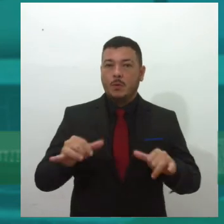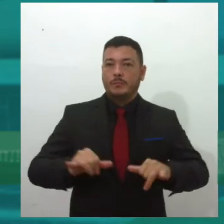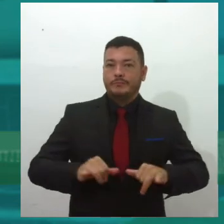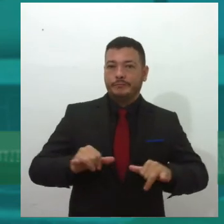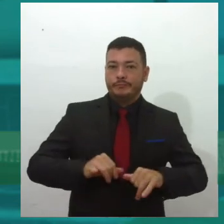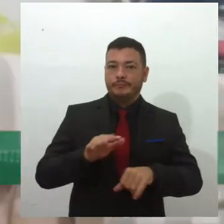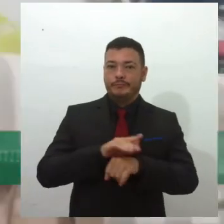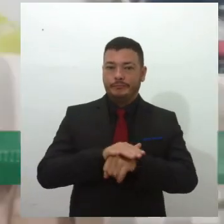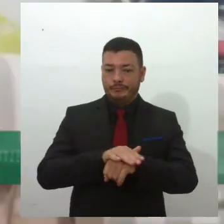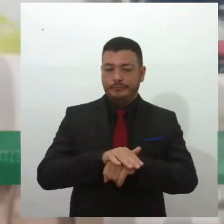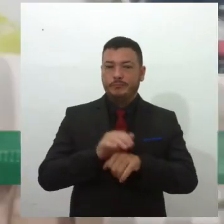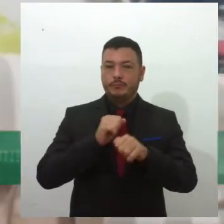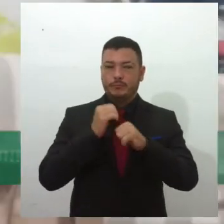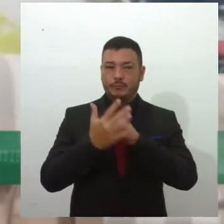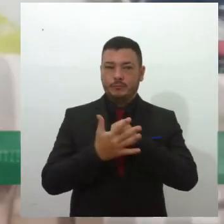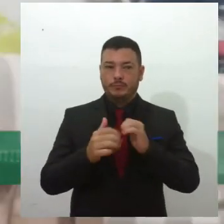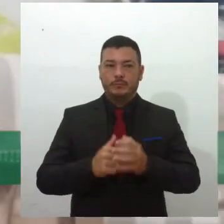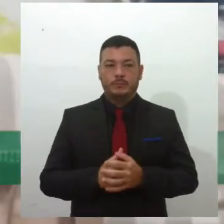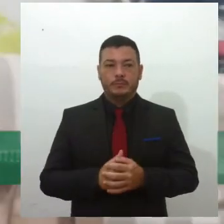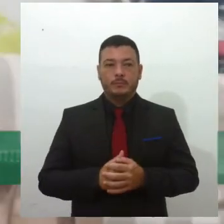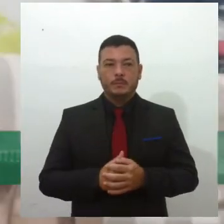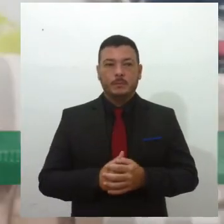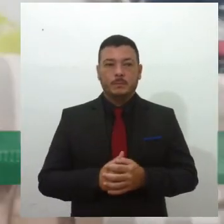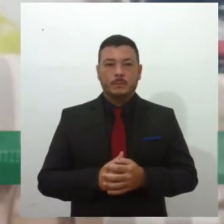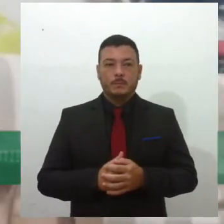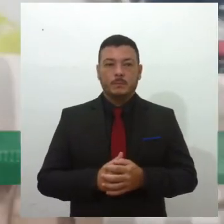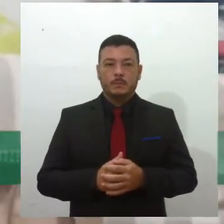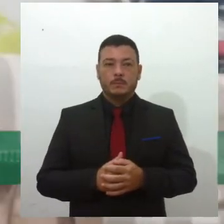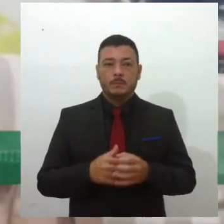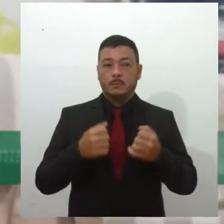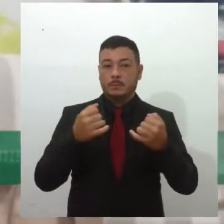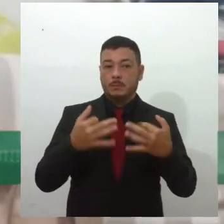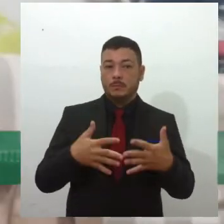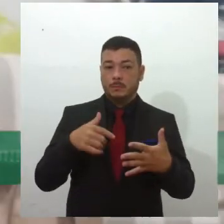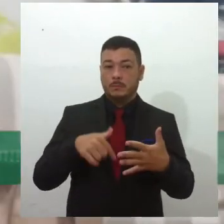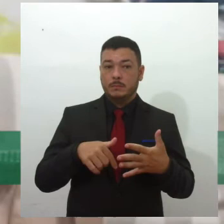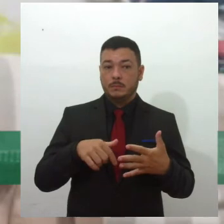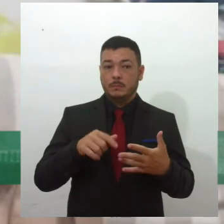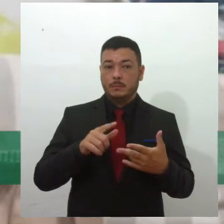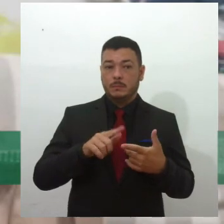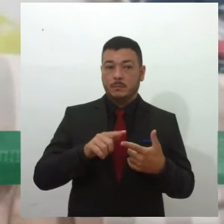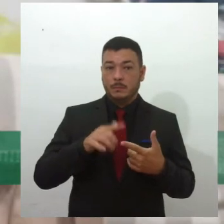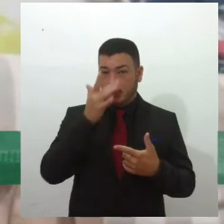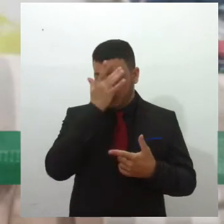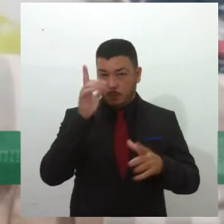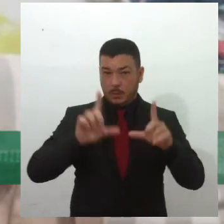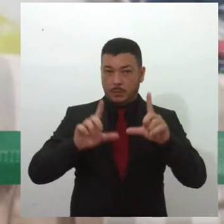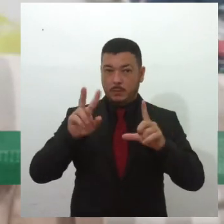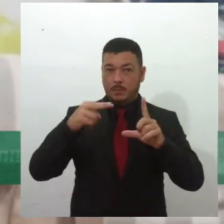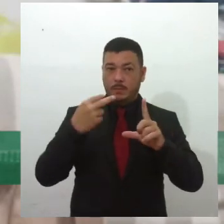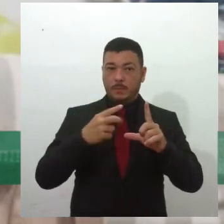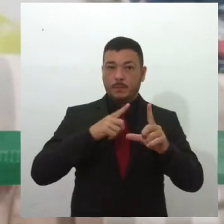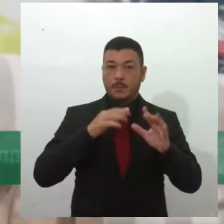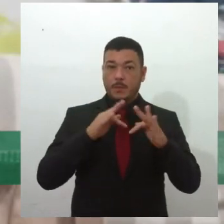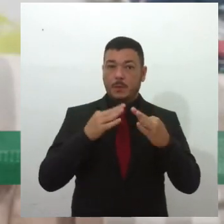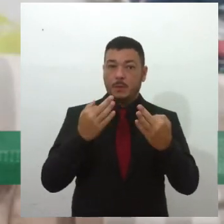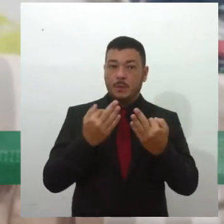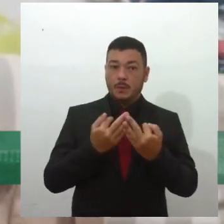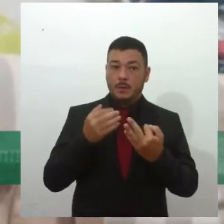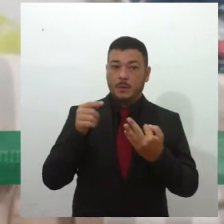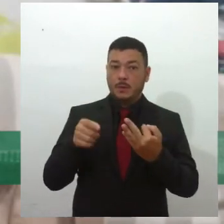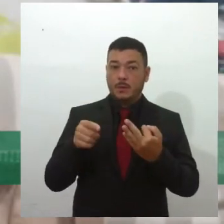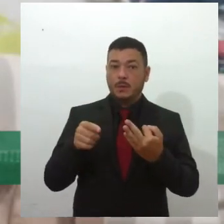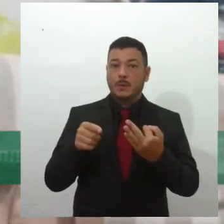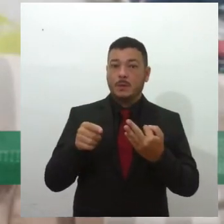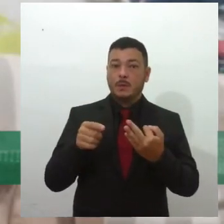graves pós-Covid. O que eu estou falando aqui, se tem alguém assistindo, tem uma familiar nessa condição, sabe